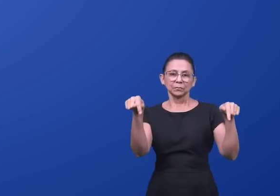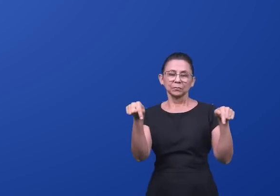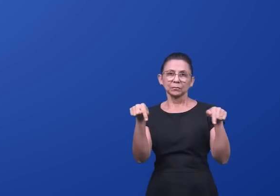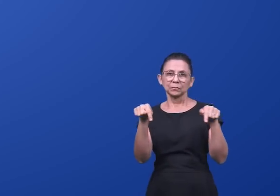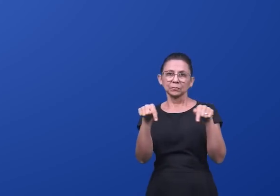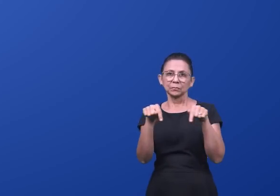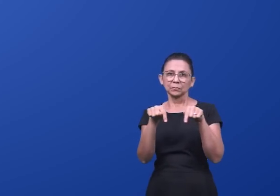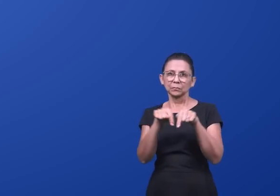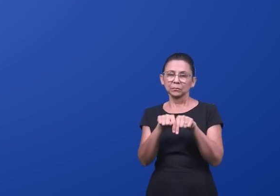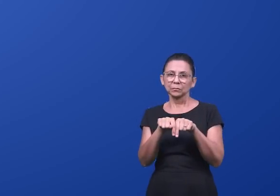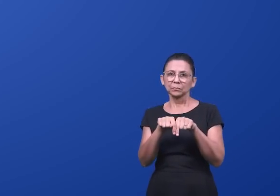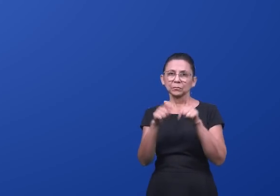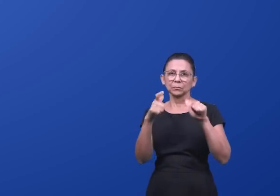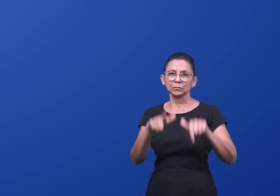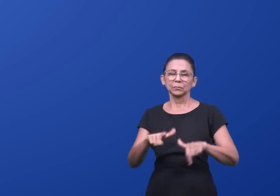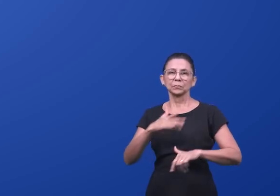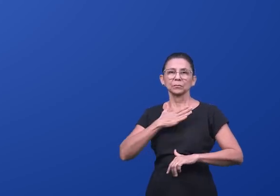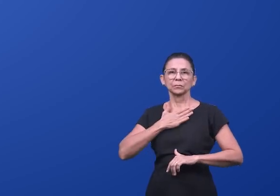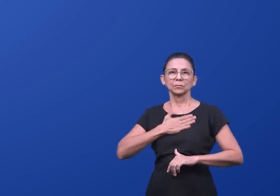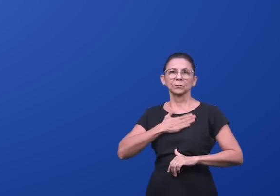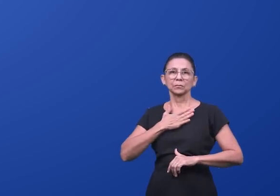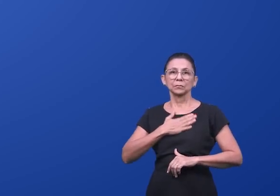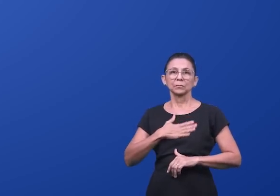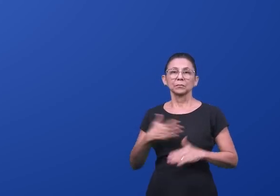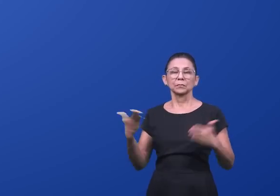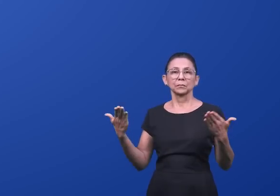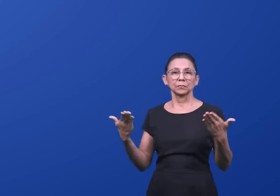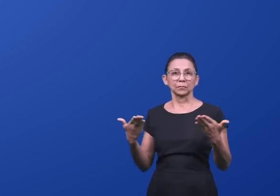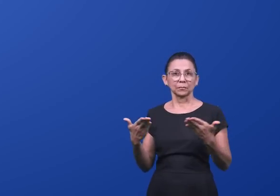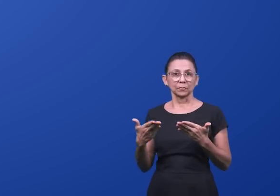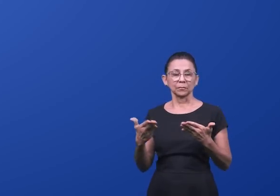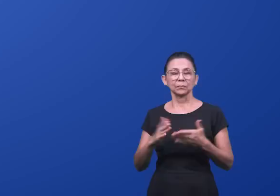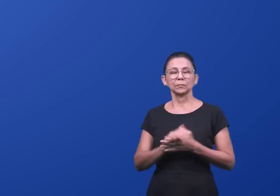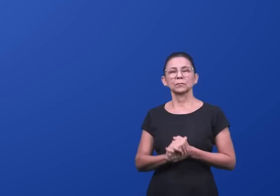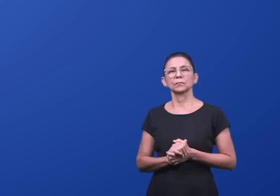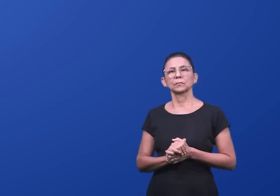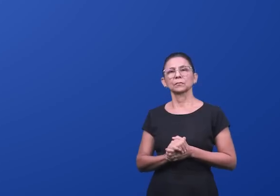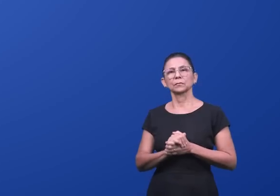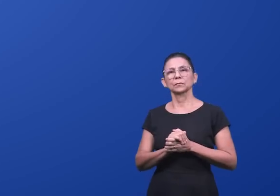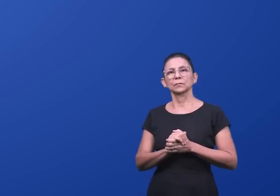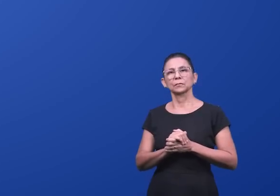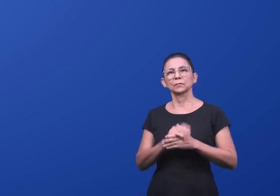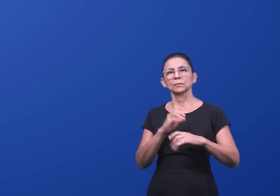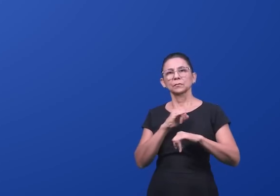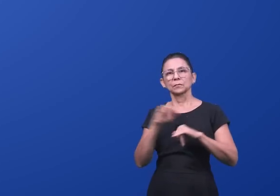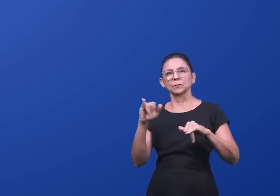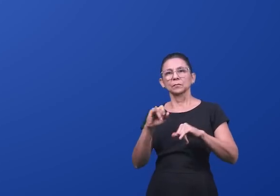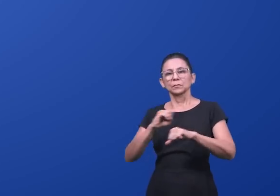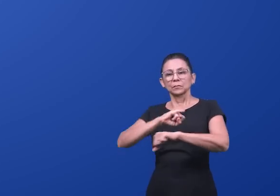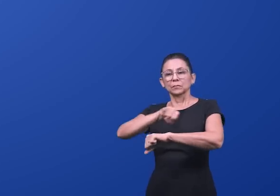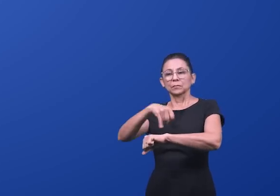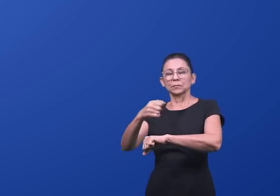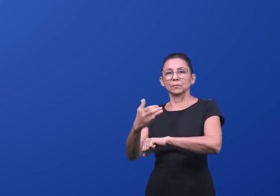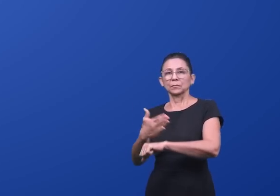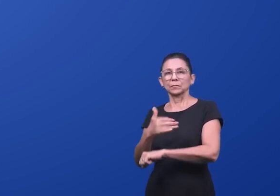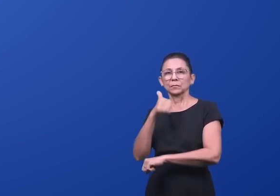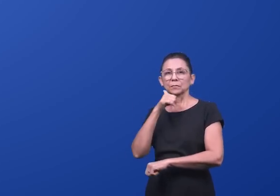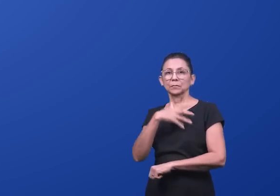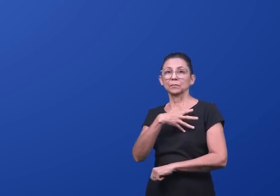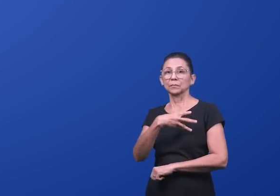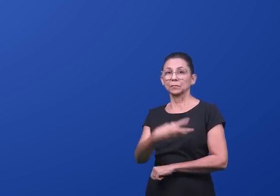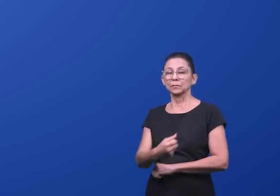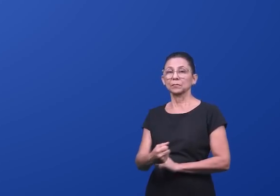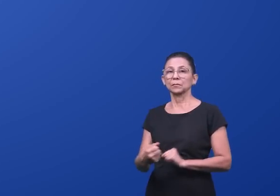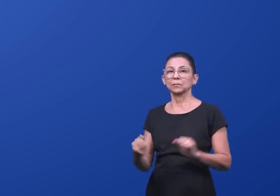as filhas de Jerusalém, apontando para Israel, dizendo que da volta do